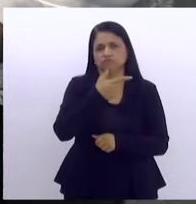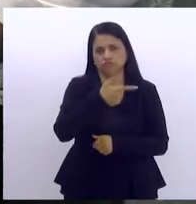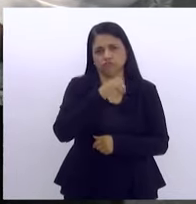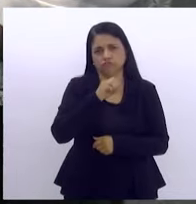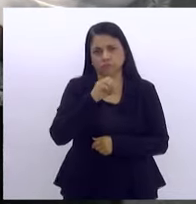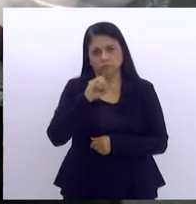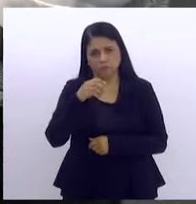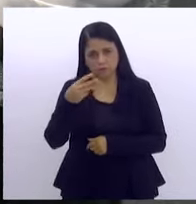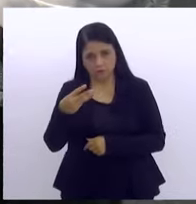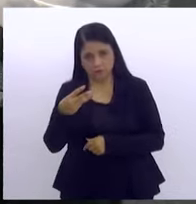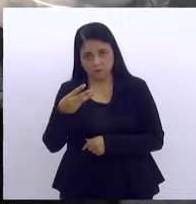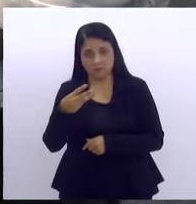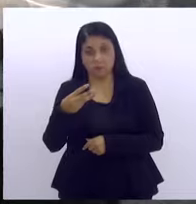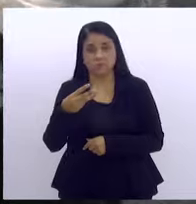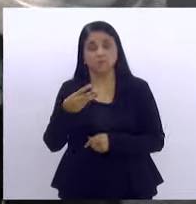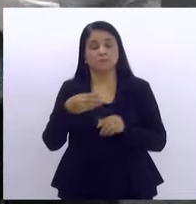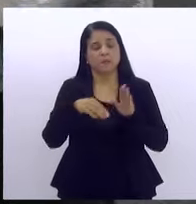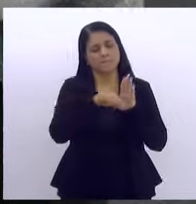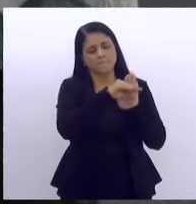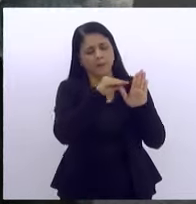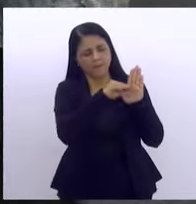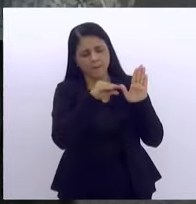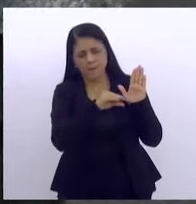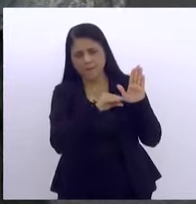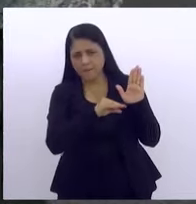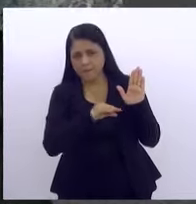e bastante extensa,